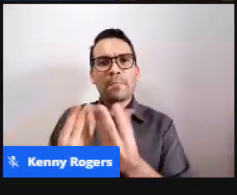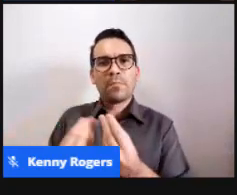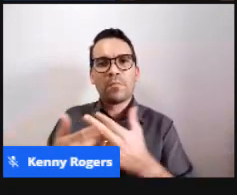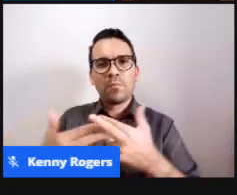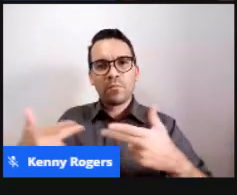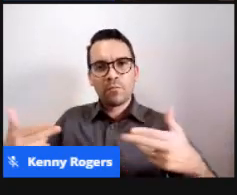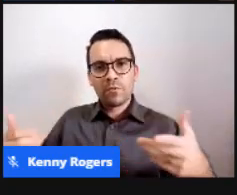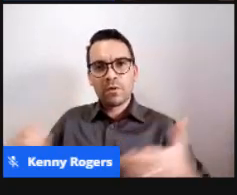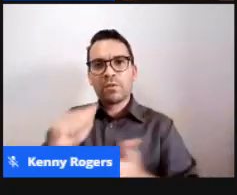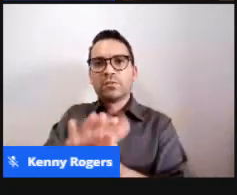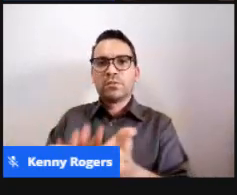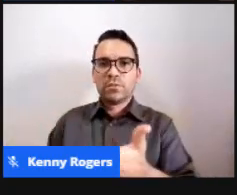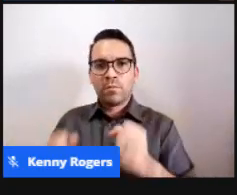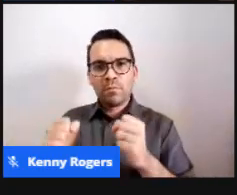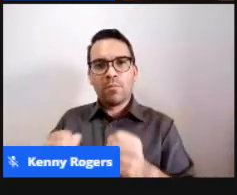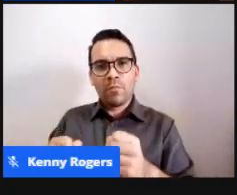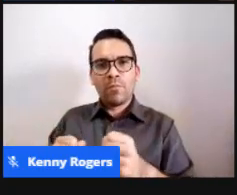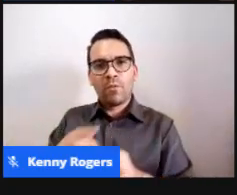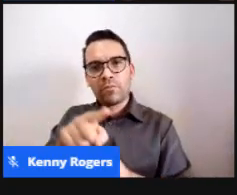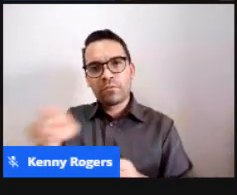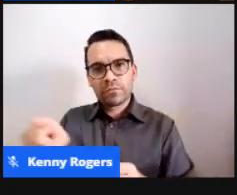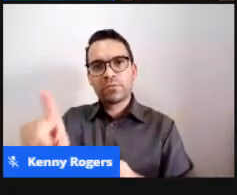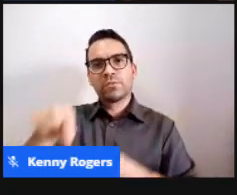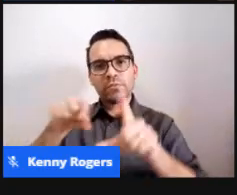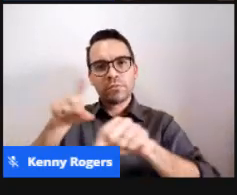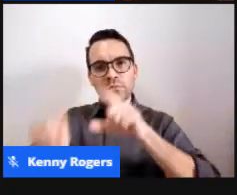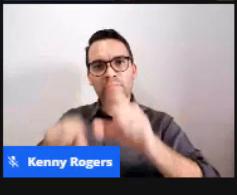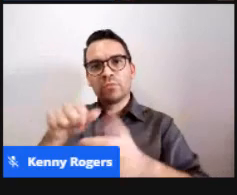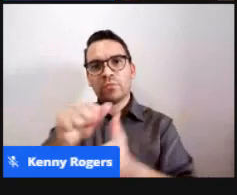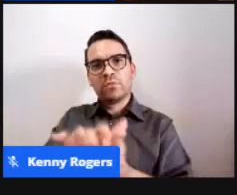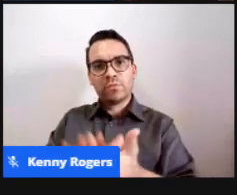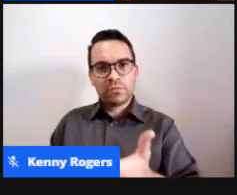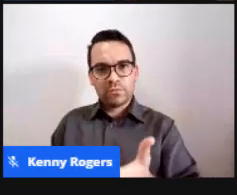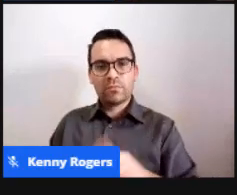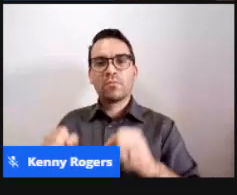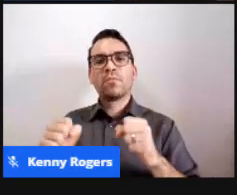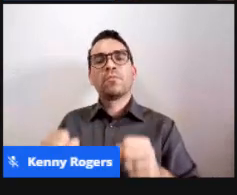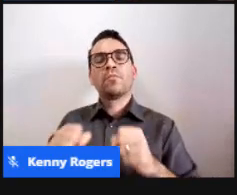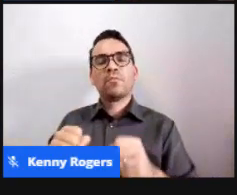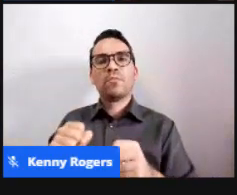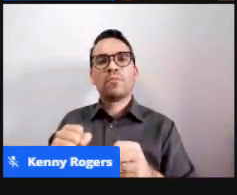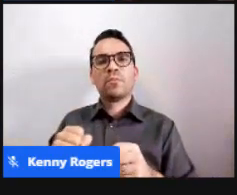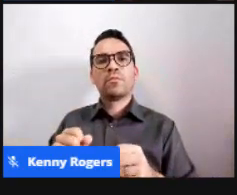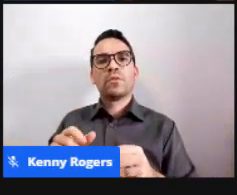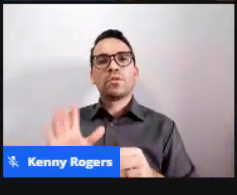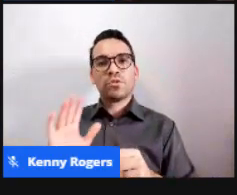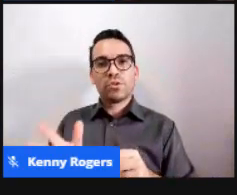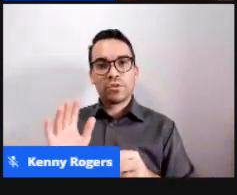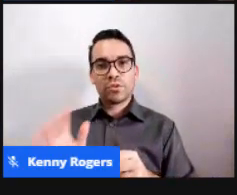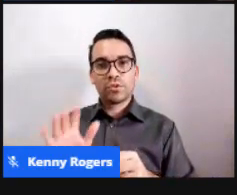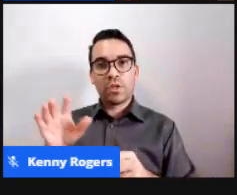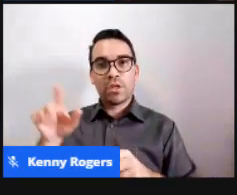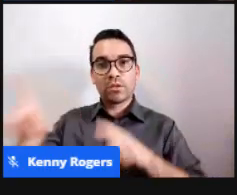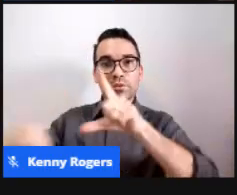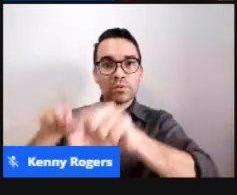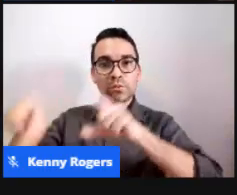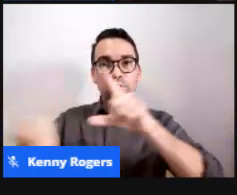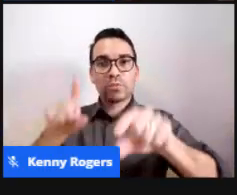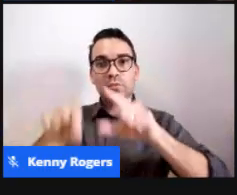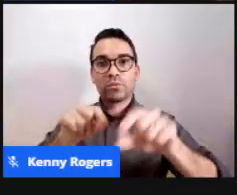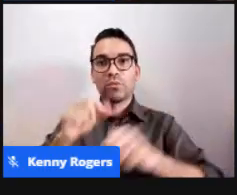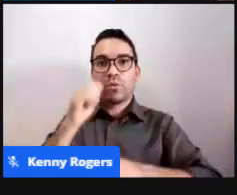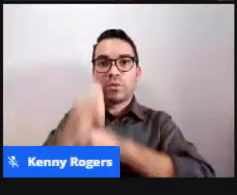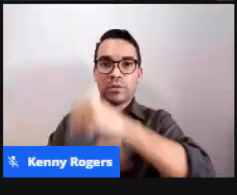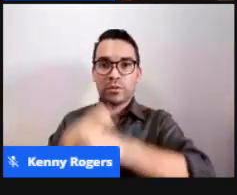vocês podem utilizar essas atividades, elas já foram pegas, né, de sites que permitem, né, compartilhar